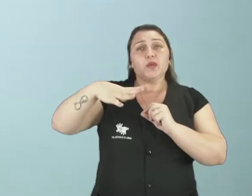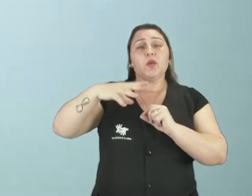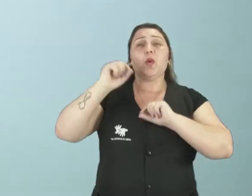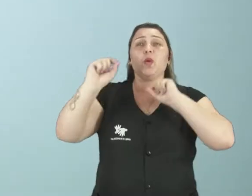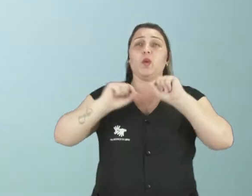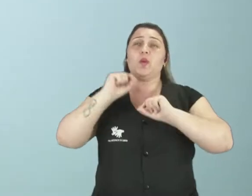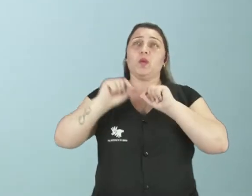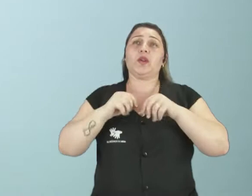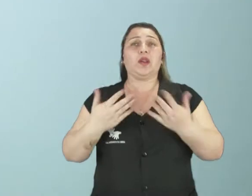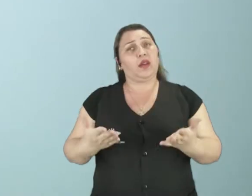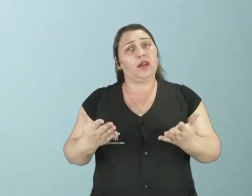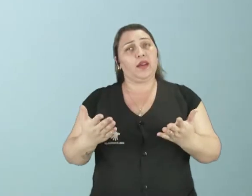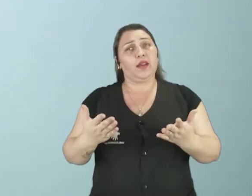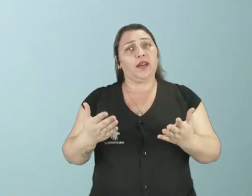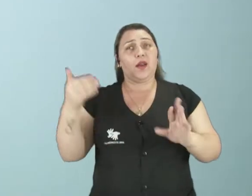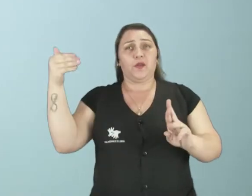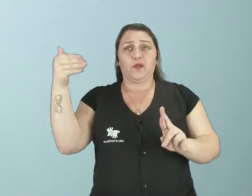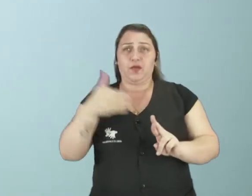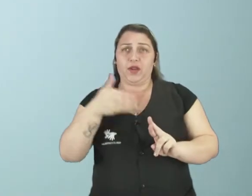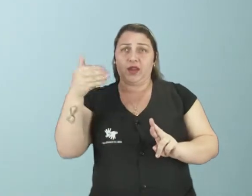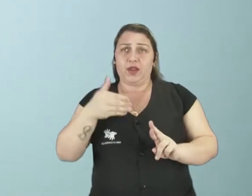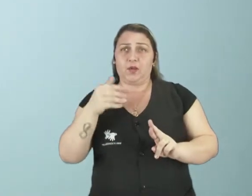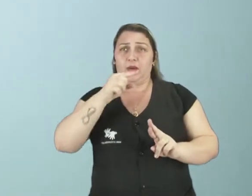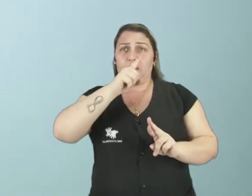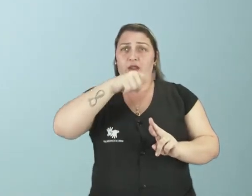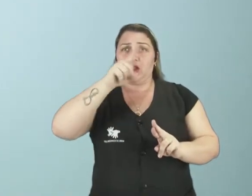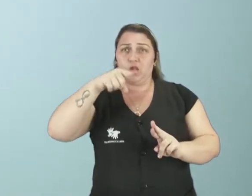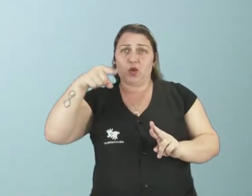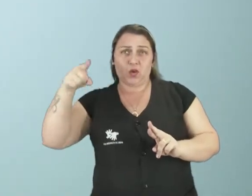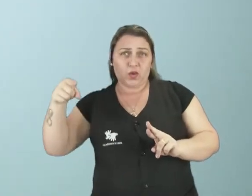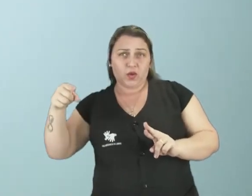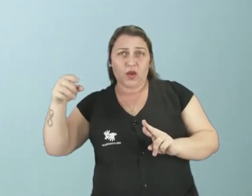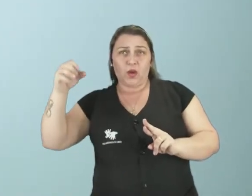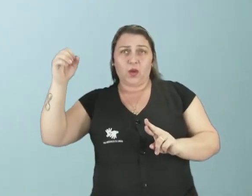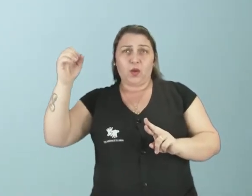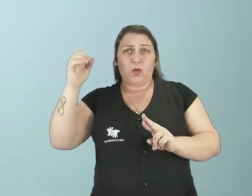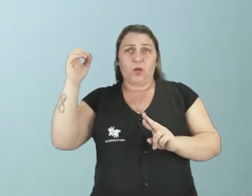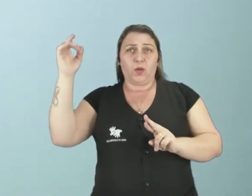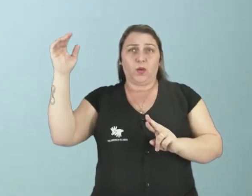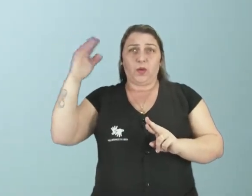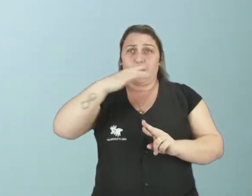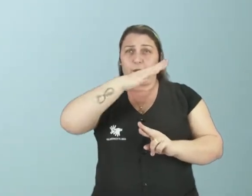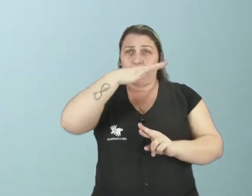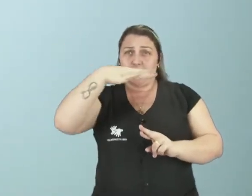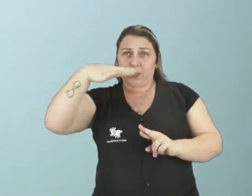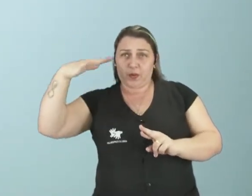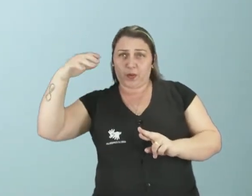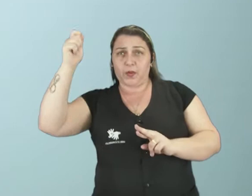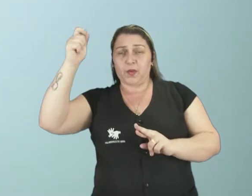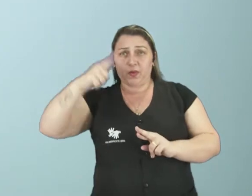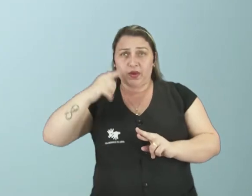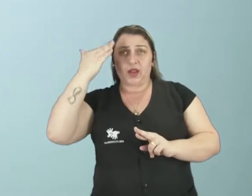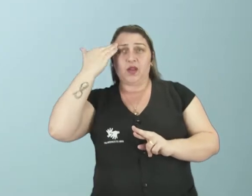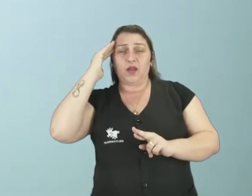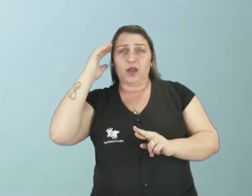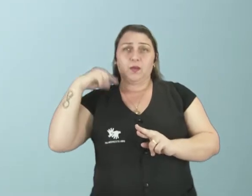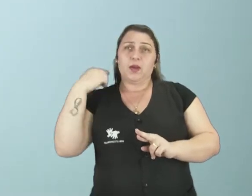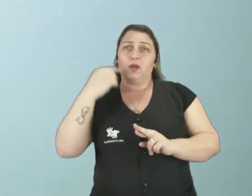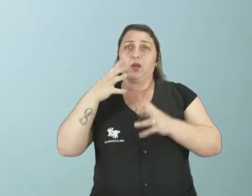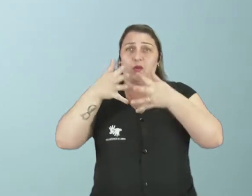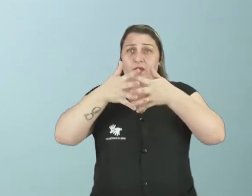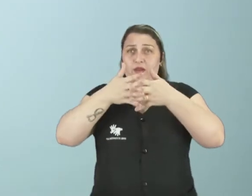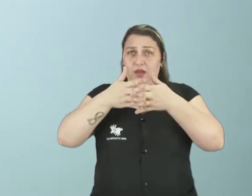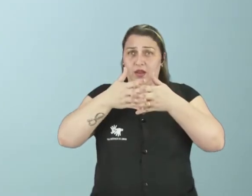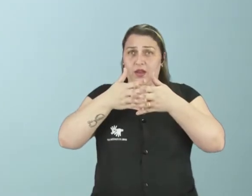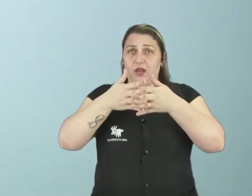enxerga é justamente isso. Frequências de ondas ou raios de luz que são interpretados pelo nosso cérebro, a